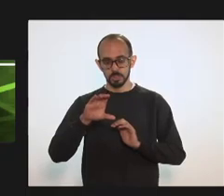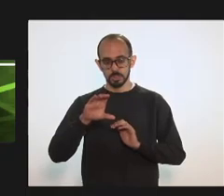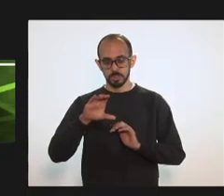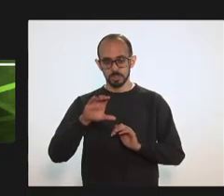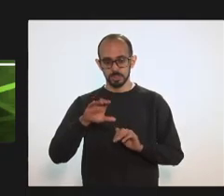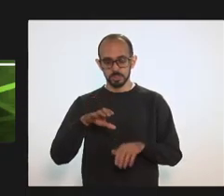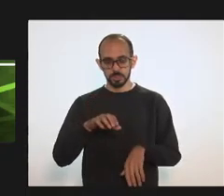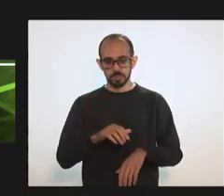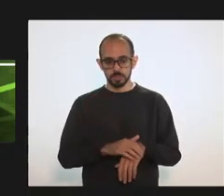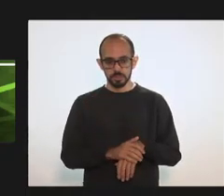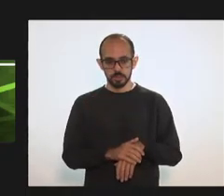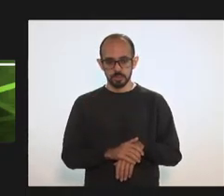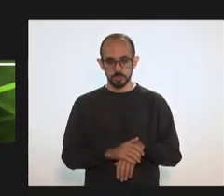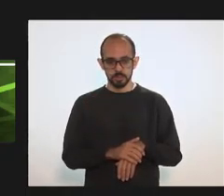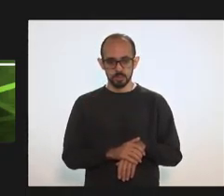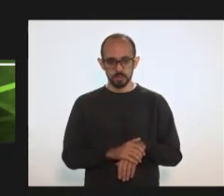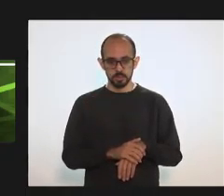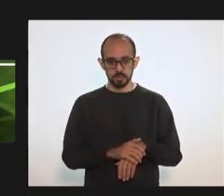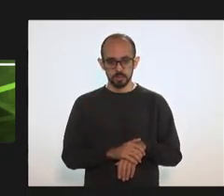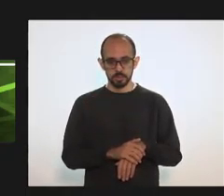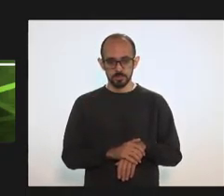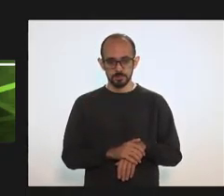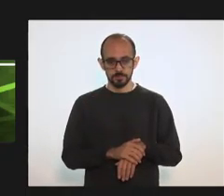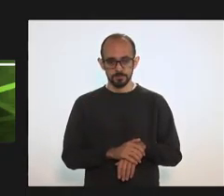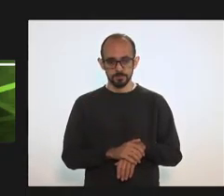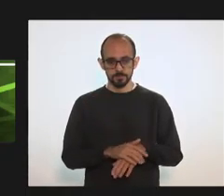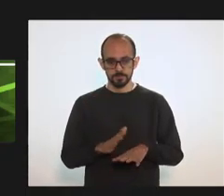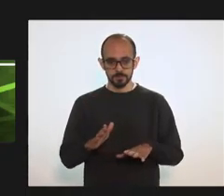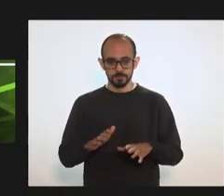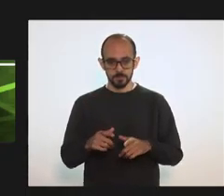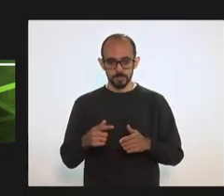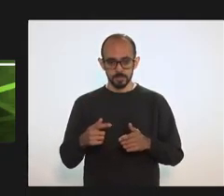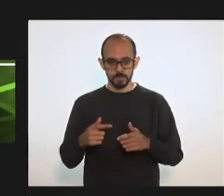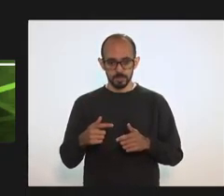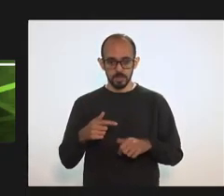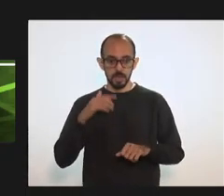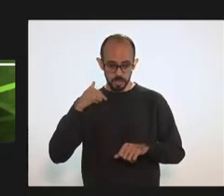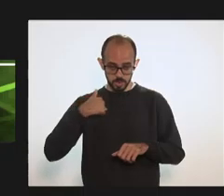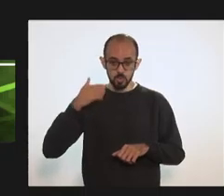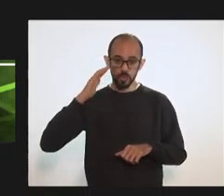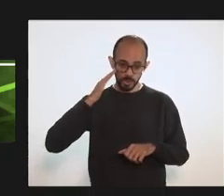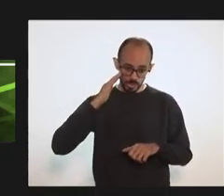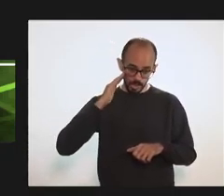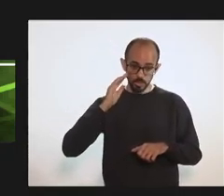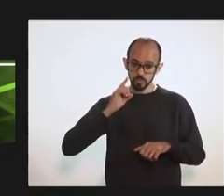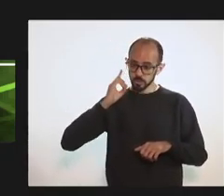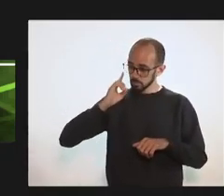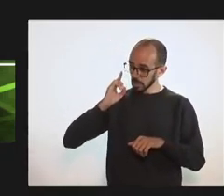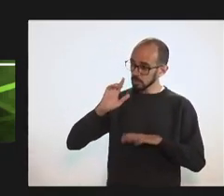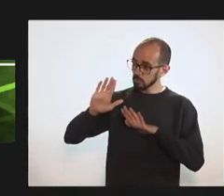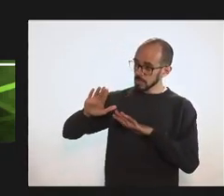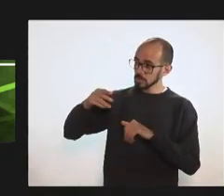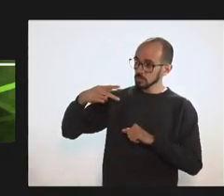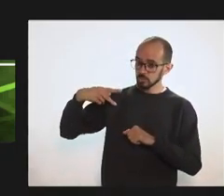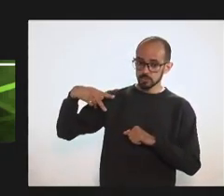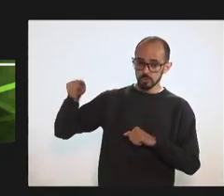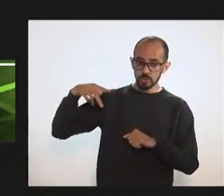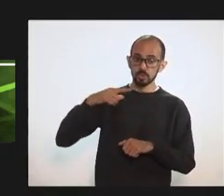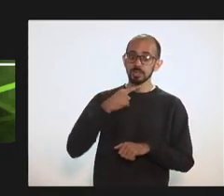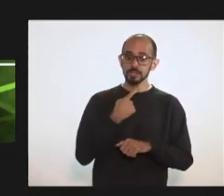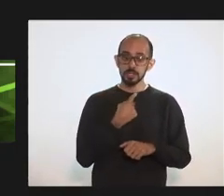porque já há uma lei de 99 que institui a política estadual de recursos hídricos. O objeto é diferente, presidente.